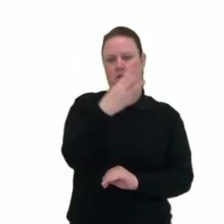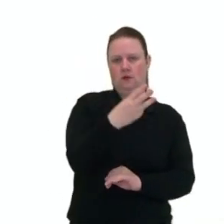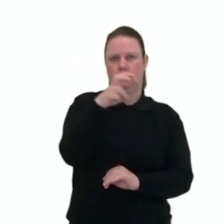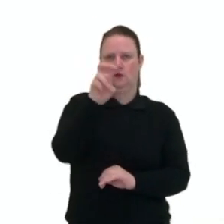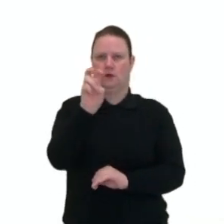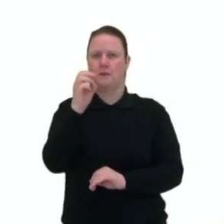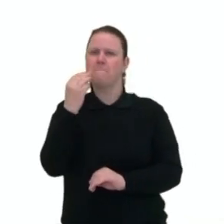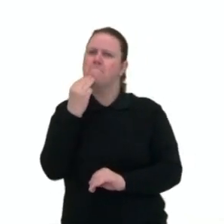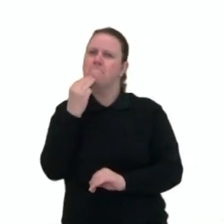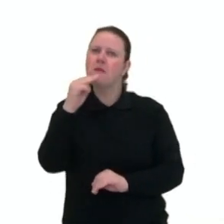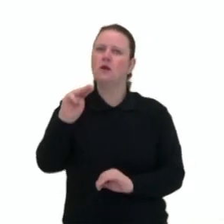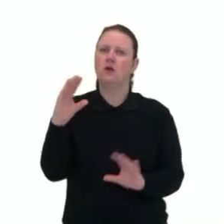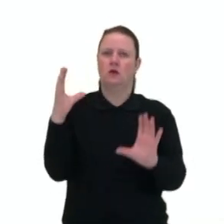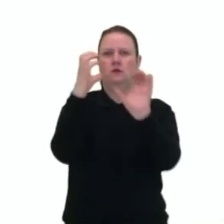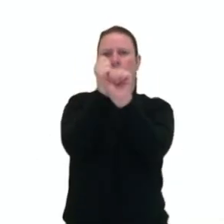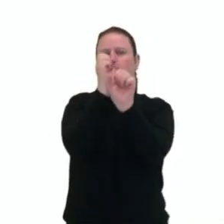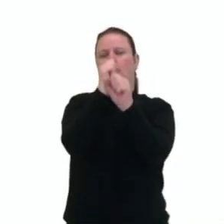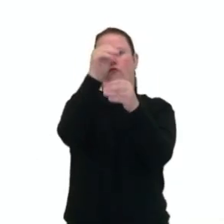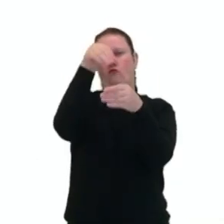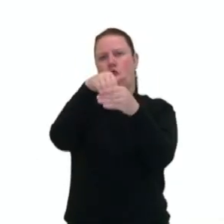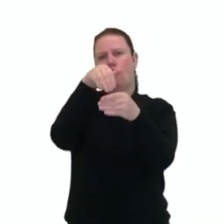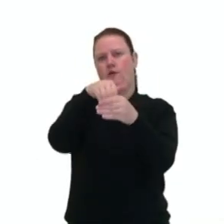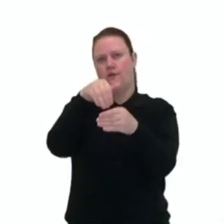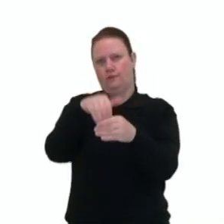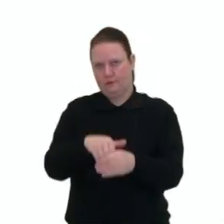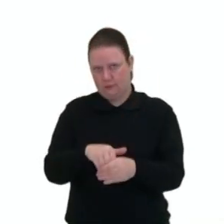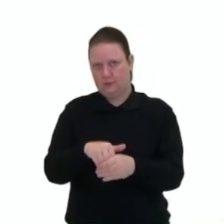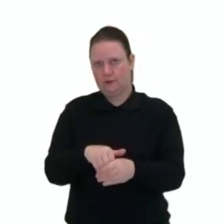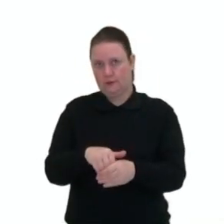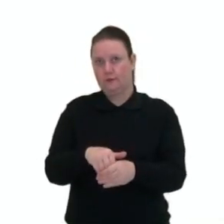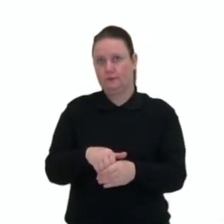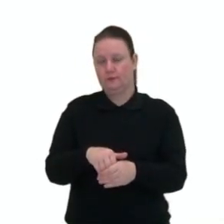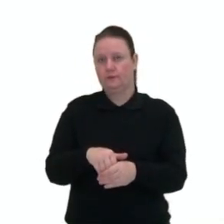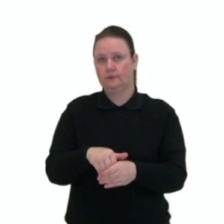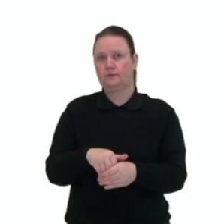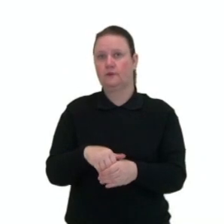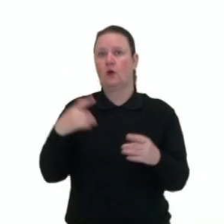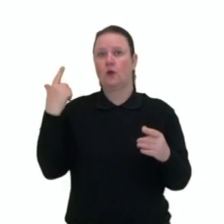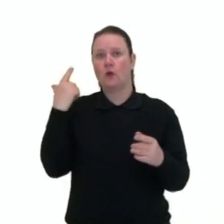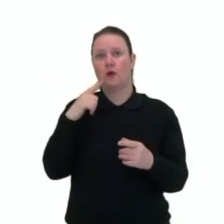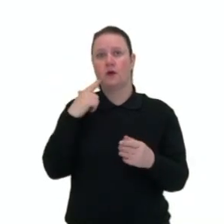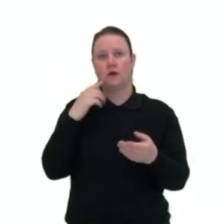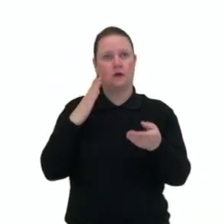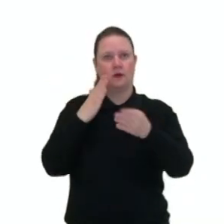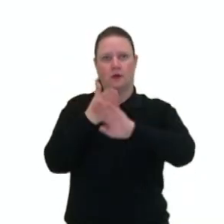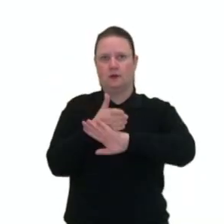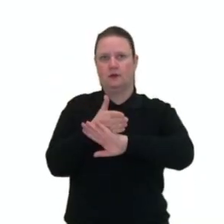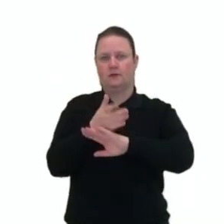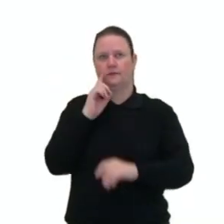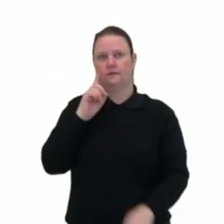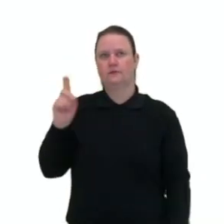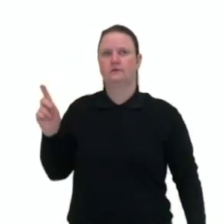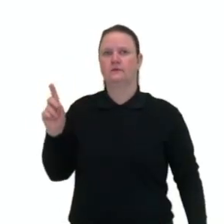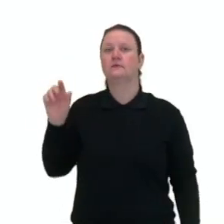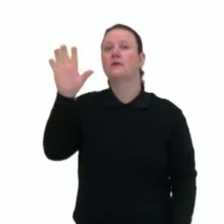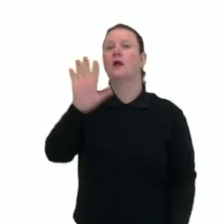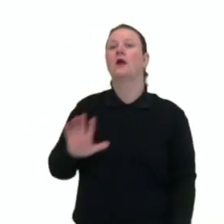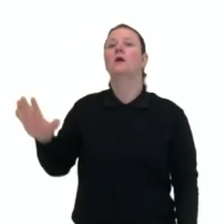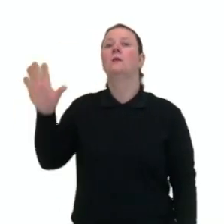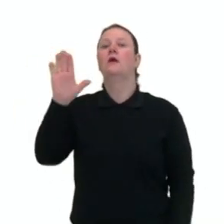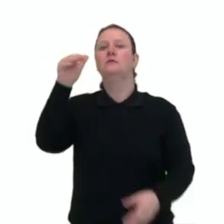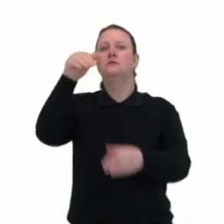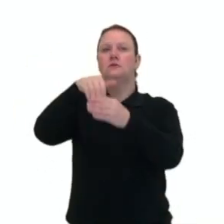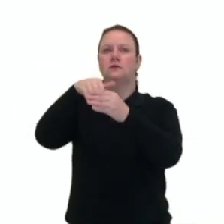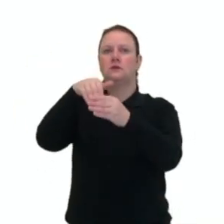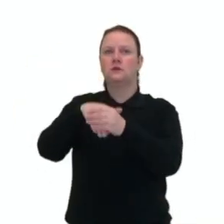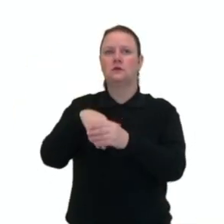35 milhões de votos contra 31,1 milhões de votos de Luiz Inácio Lula da Silva. Aqui o mapa eleitoral, então,